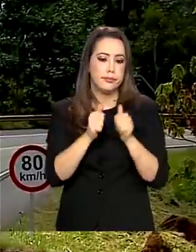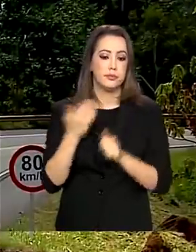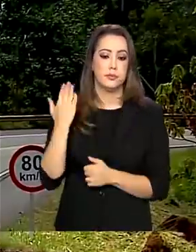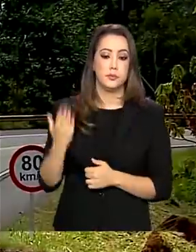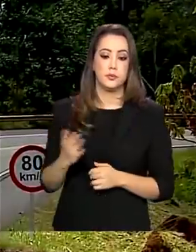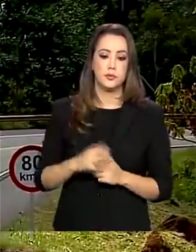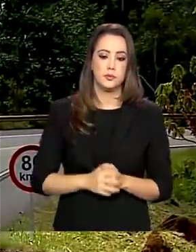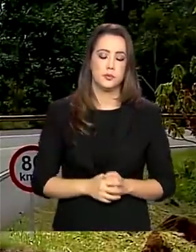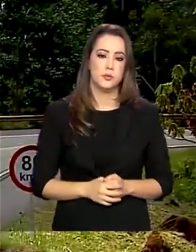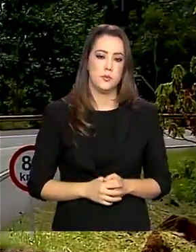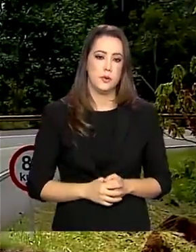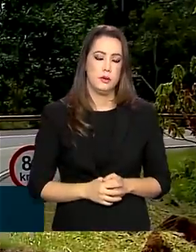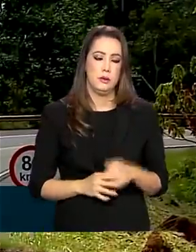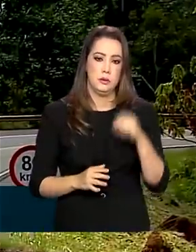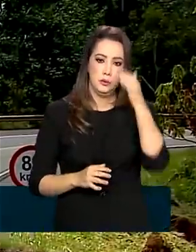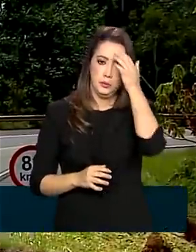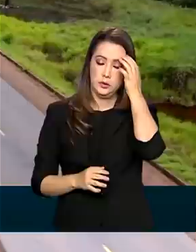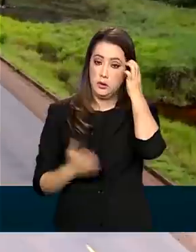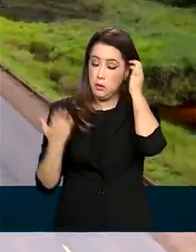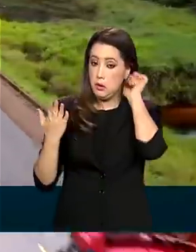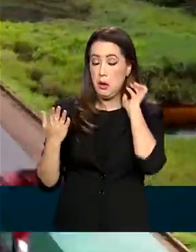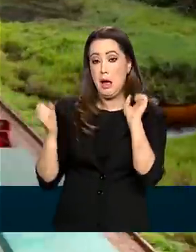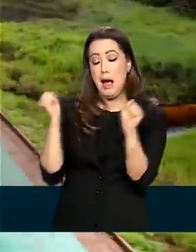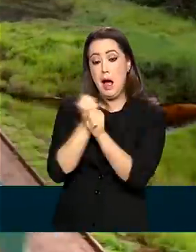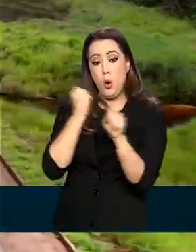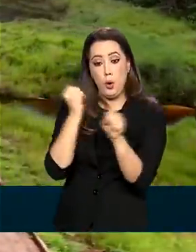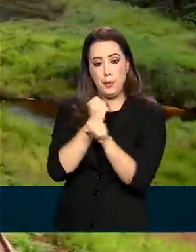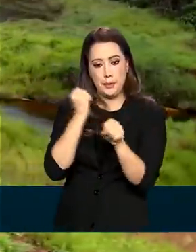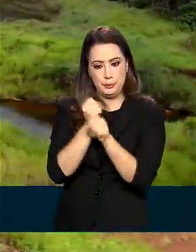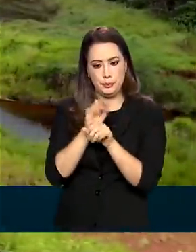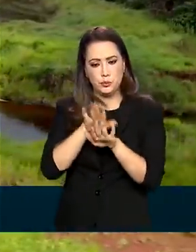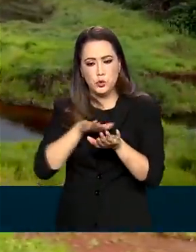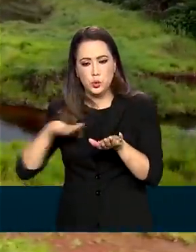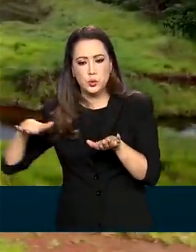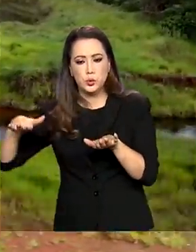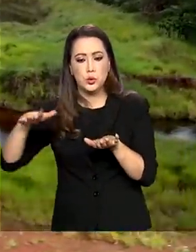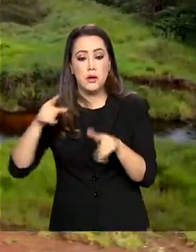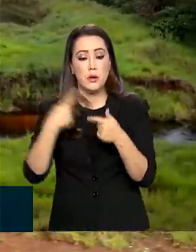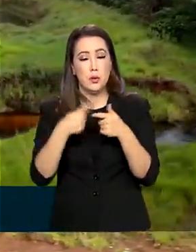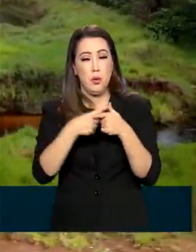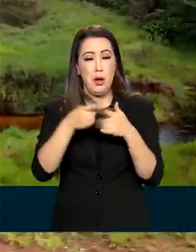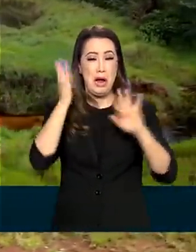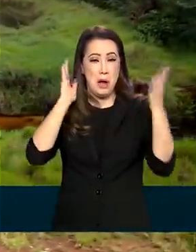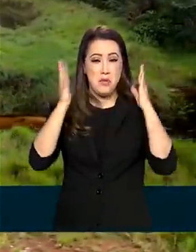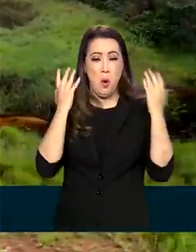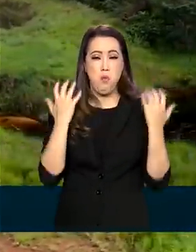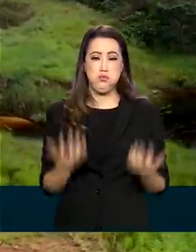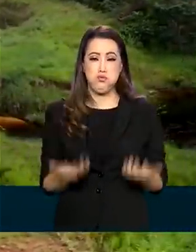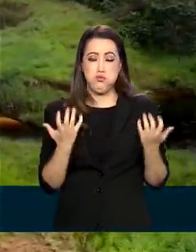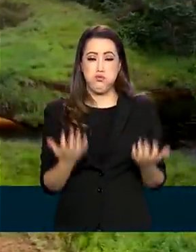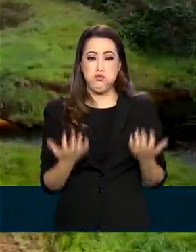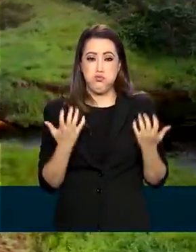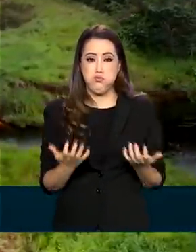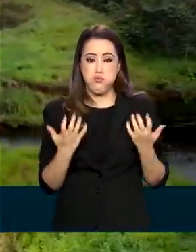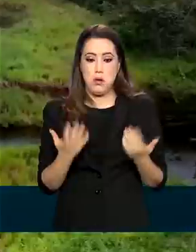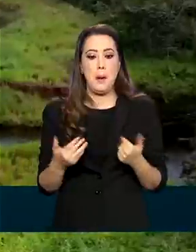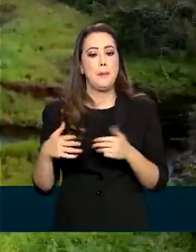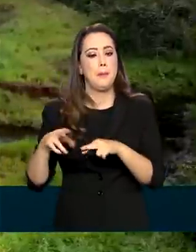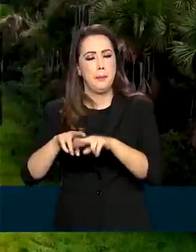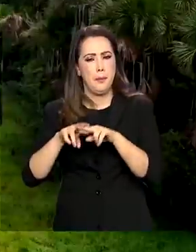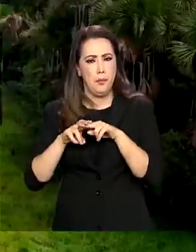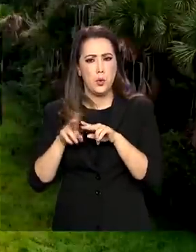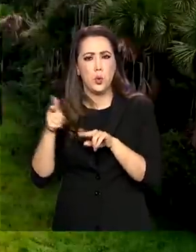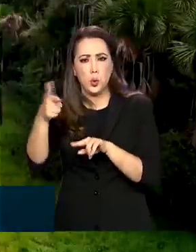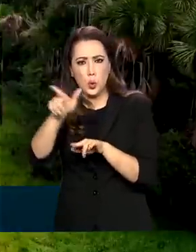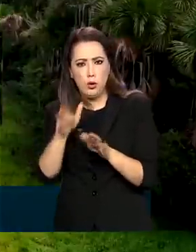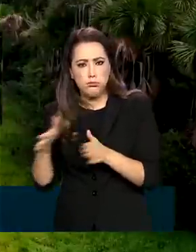A obra em Mato Grosso vai desviar os caminhões pesados do centro da cidade de Jusimeira, pelo contorno rodoviário,